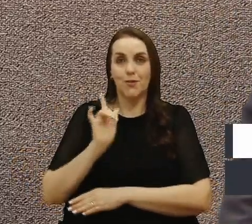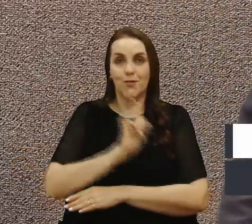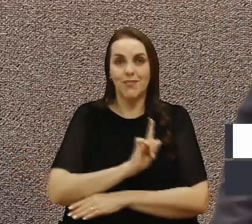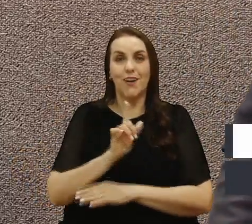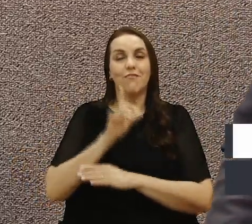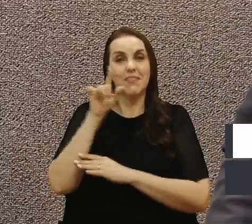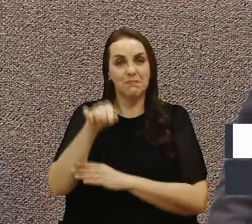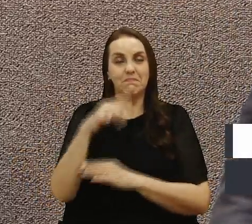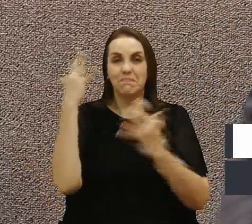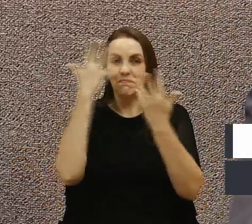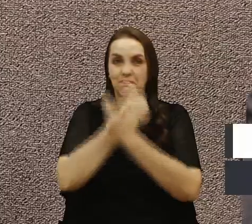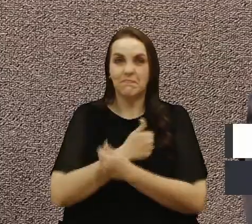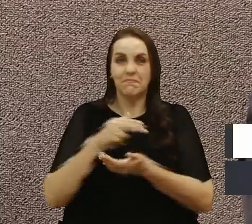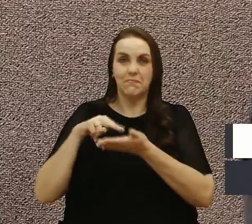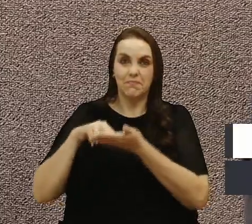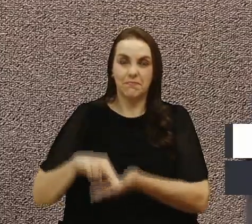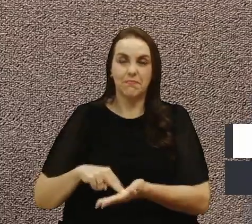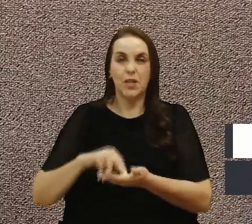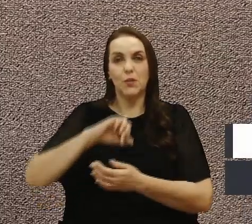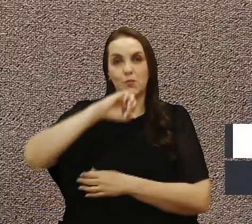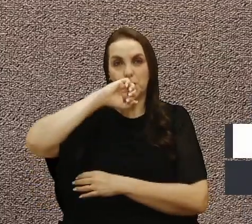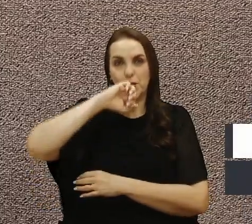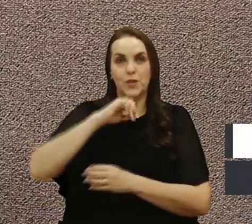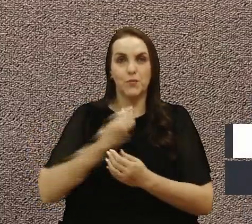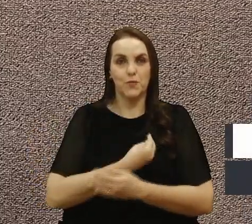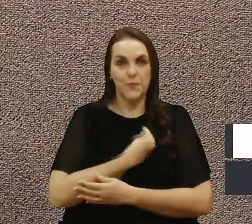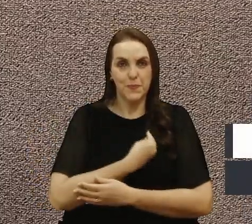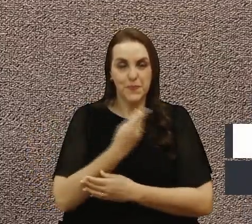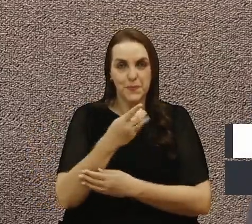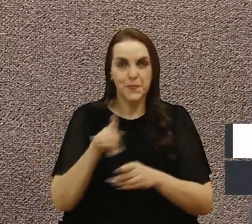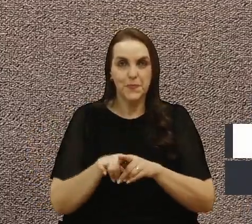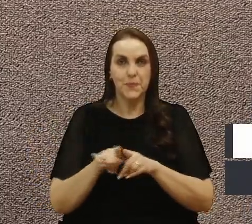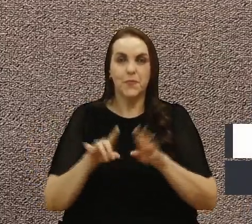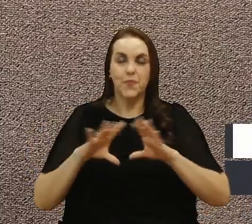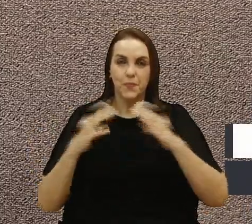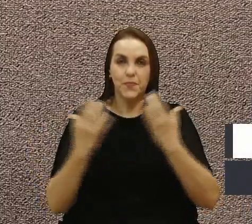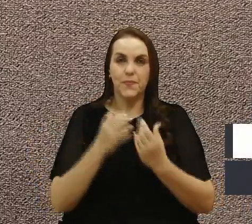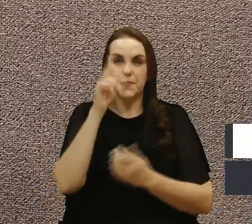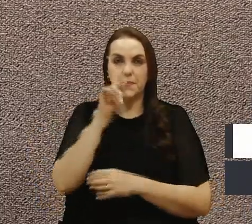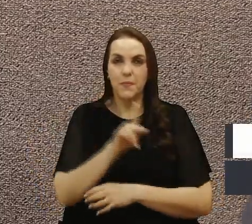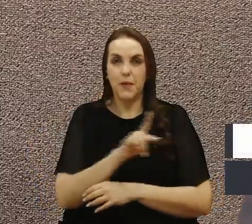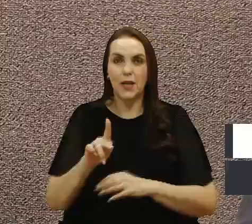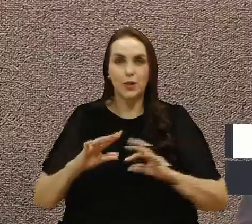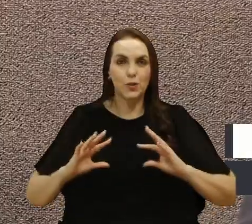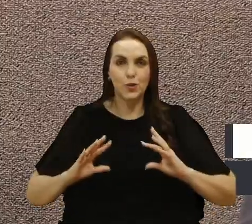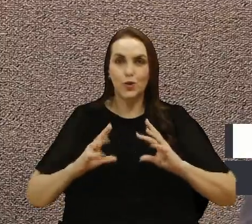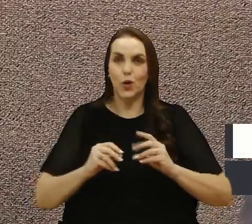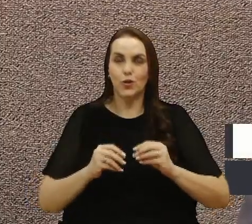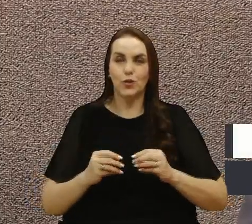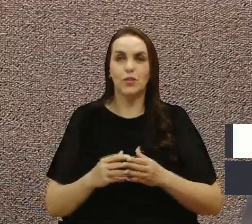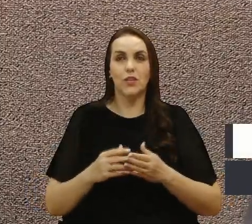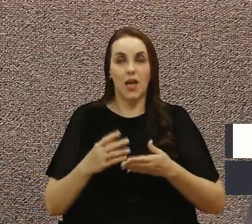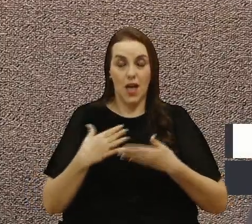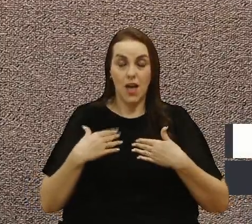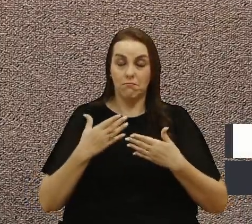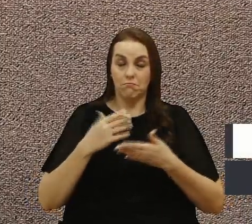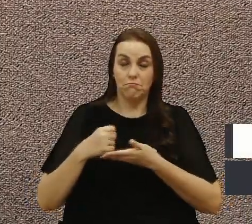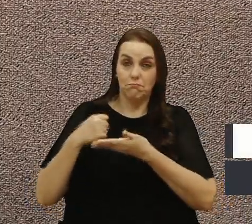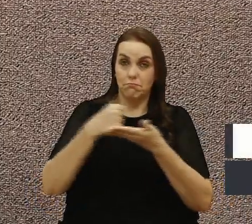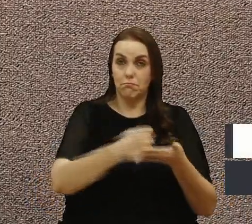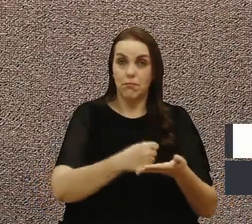posse, com a presença do bispo, toda a comunidade, padres. Então, parabéns, Eduardo Cantelli. Conte com a MOB do